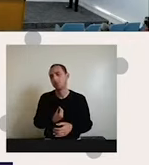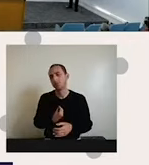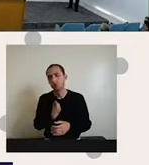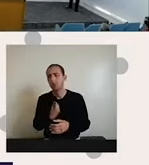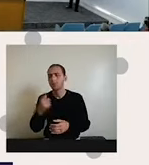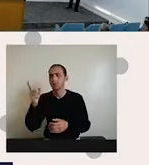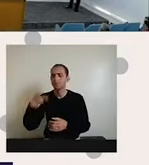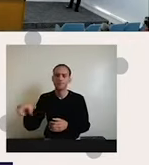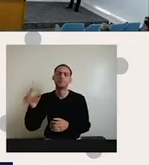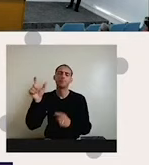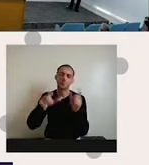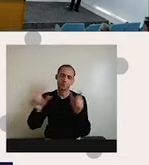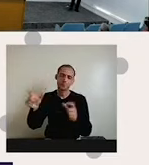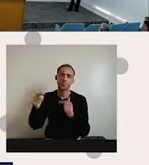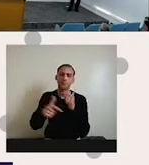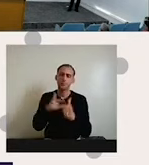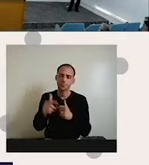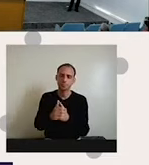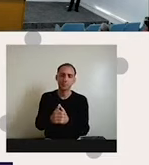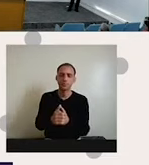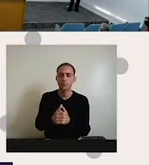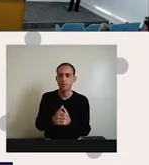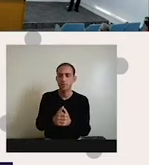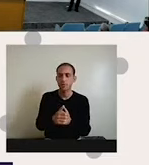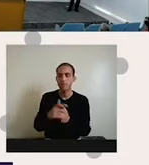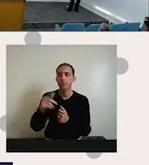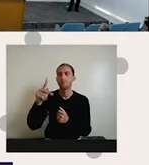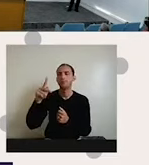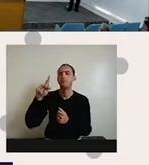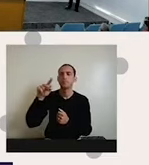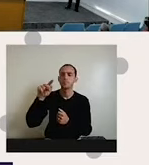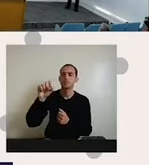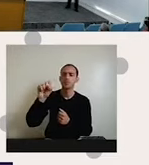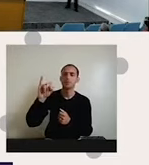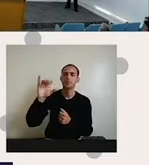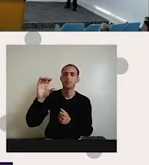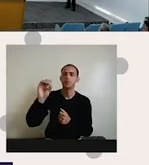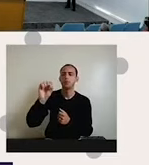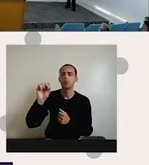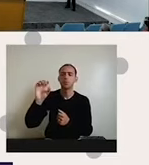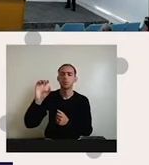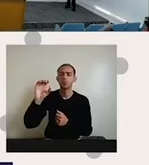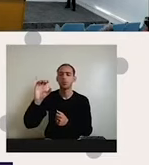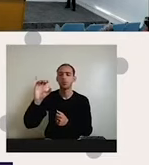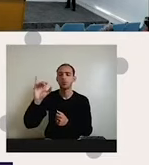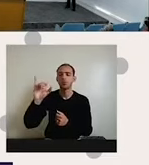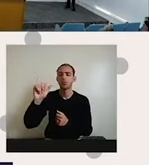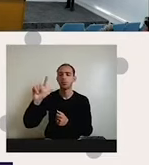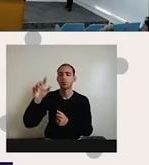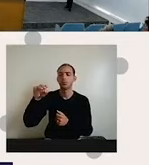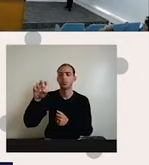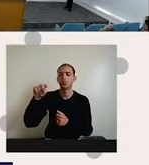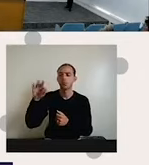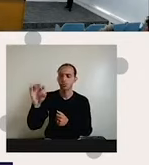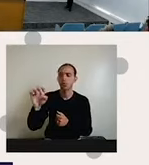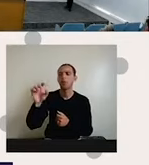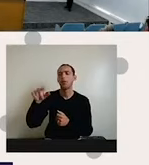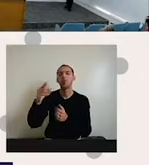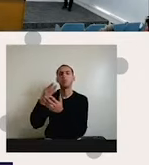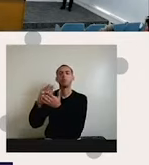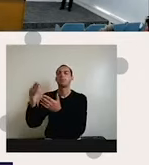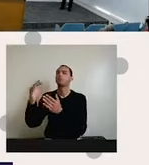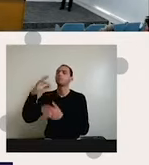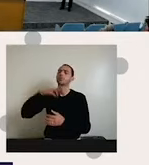e a perícia indicou o benefício como acidentário, e pessoas que tinham o reconhecimento, a percepção de que o trabalho ele era